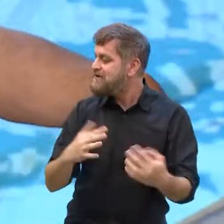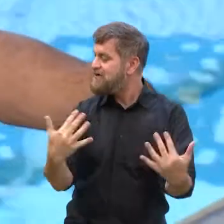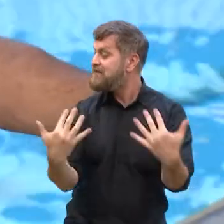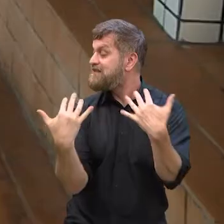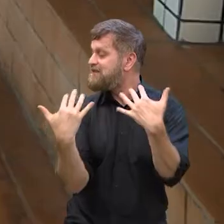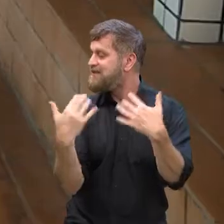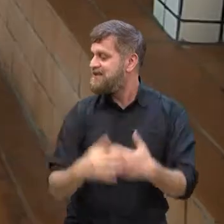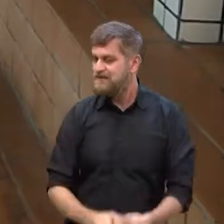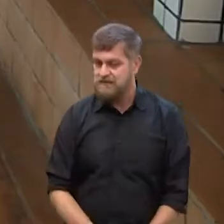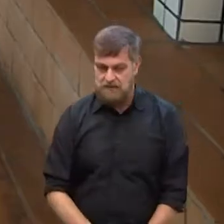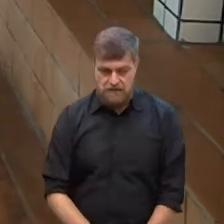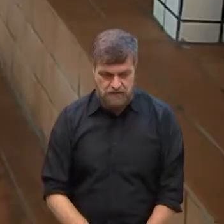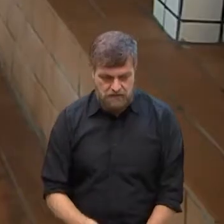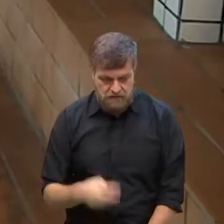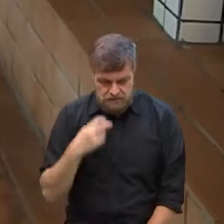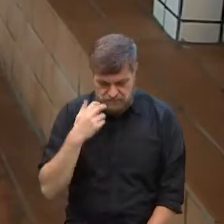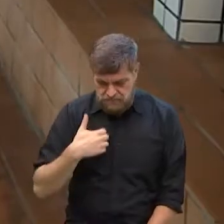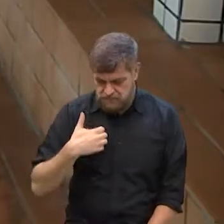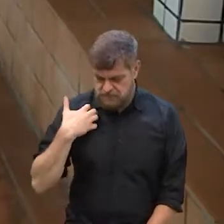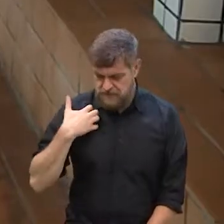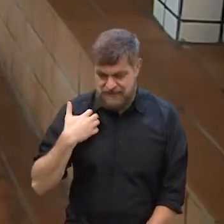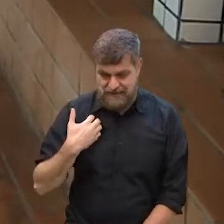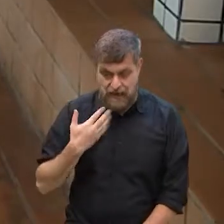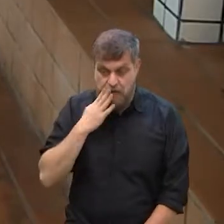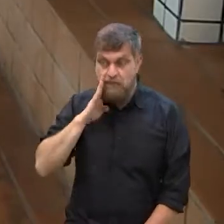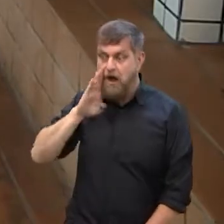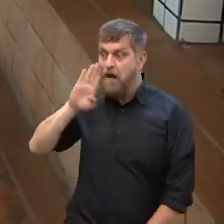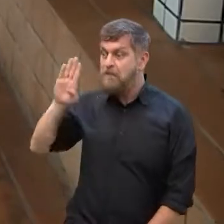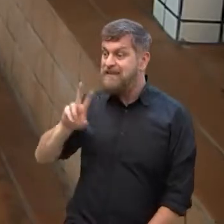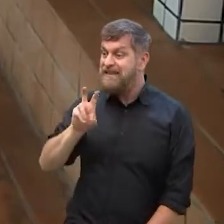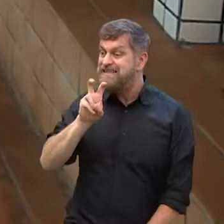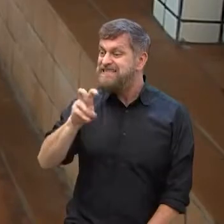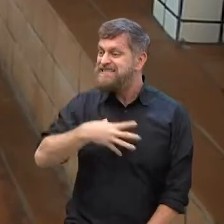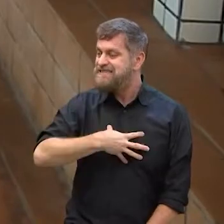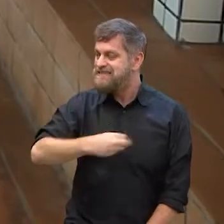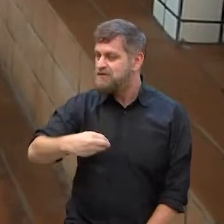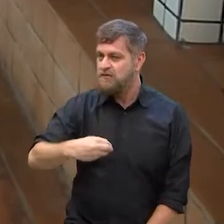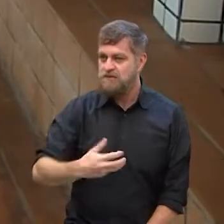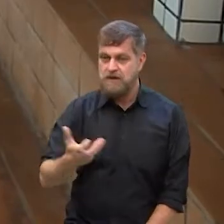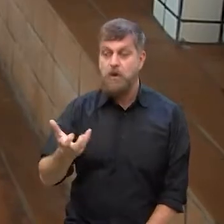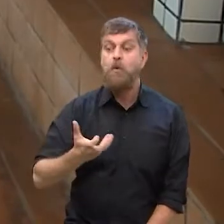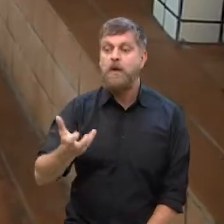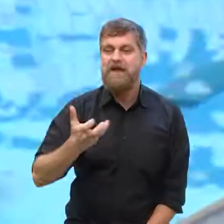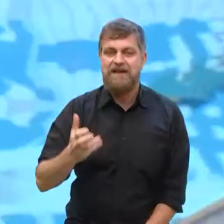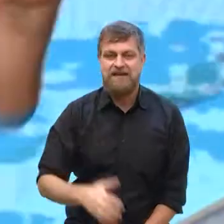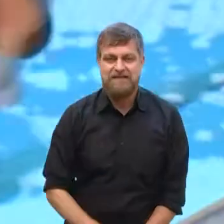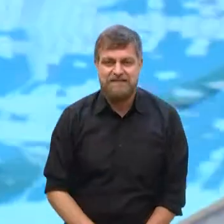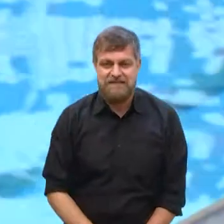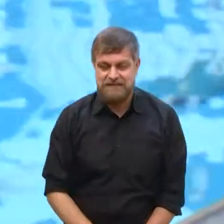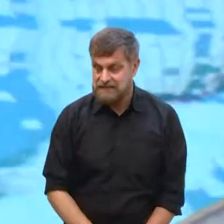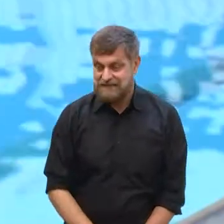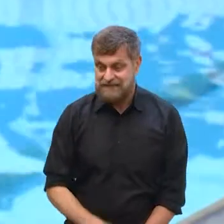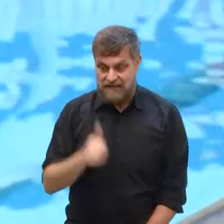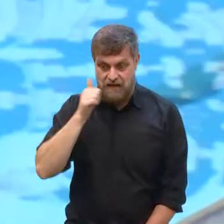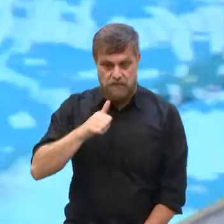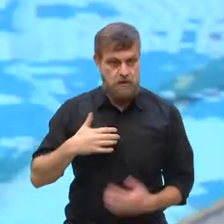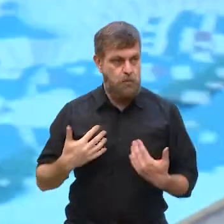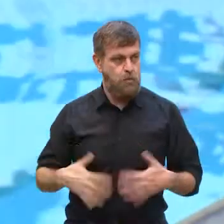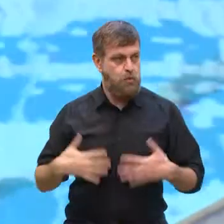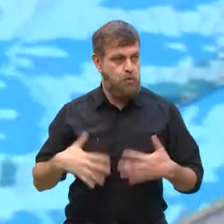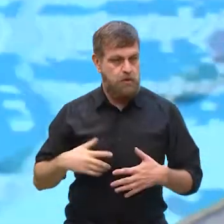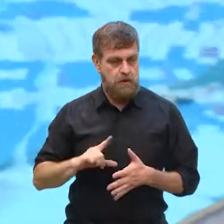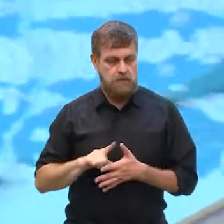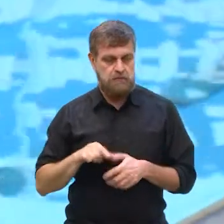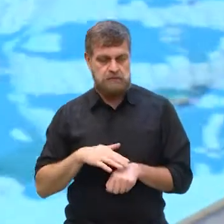você. Você fez a promessa ali, falar, agora você vai ter que ter. E ali, assim, depois a